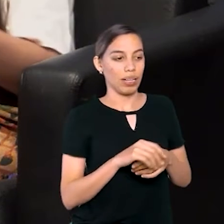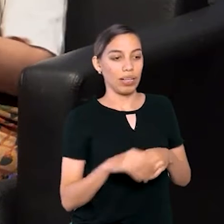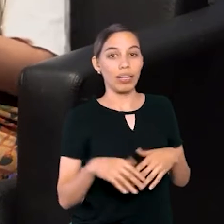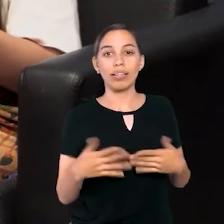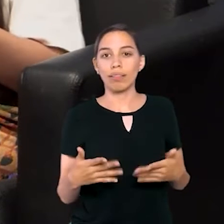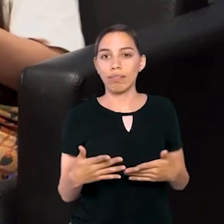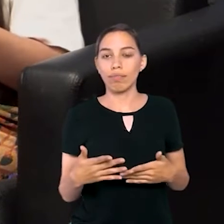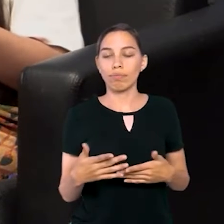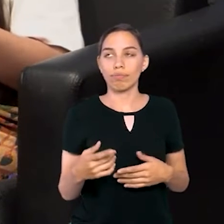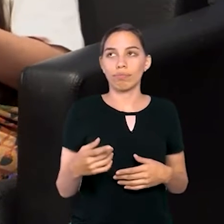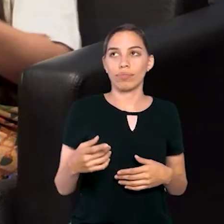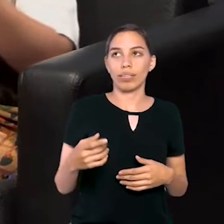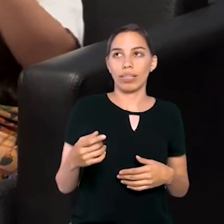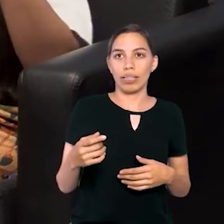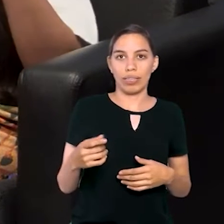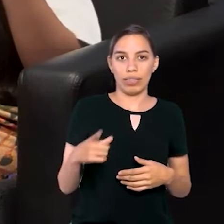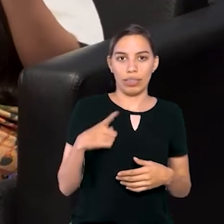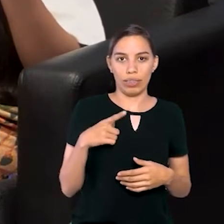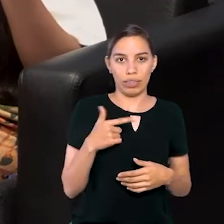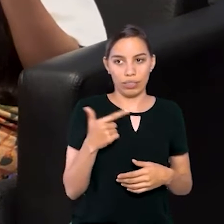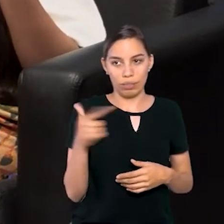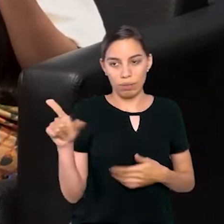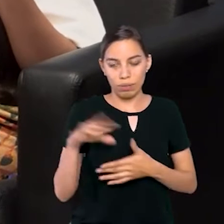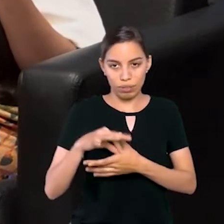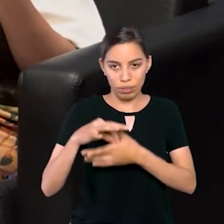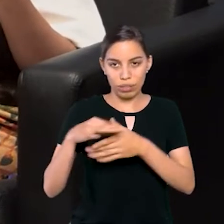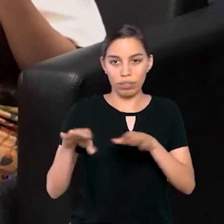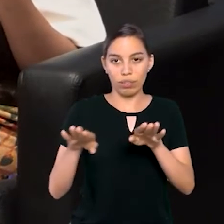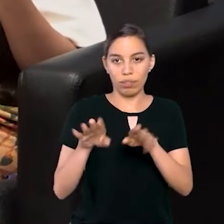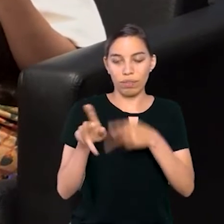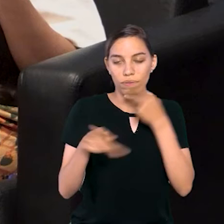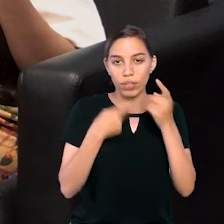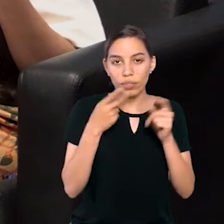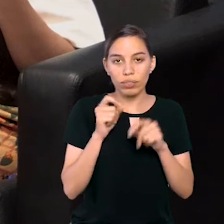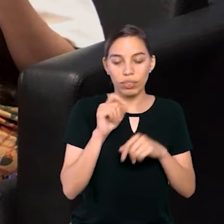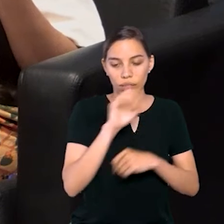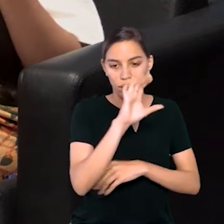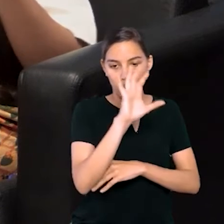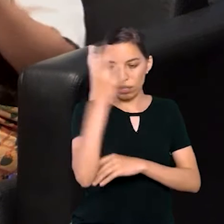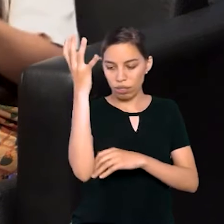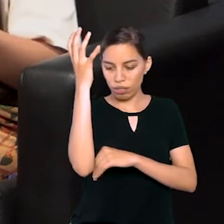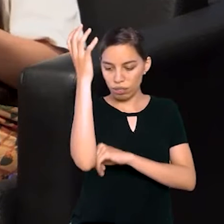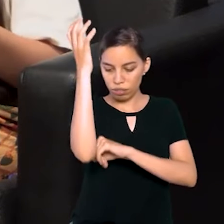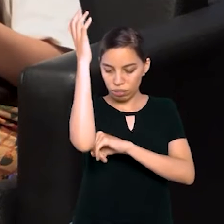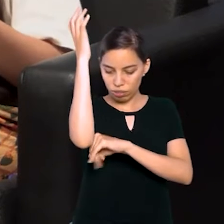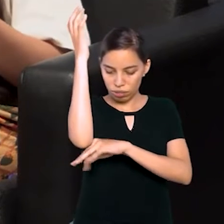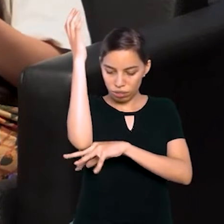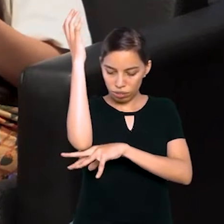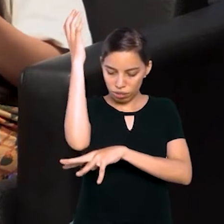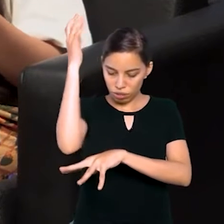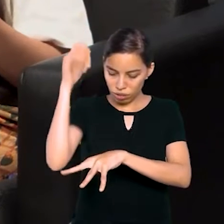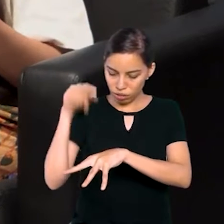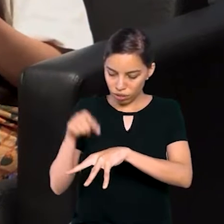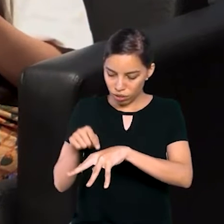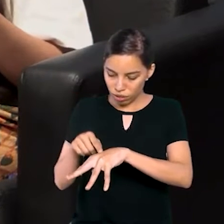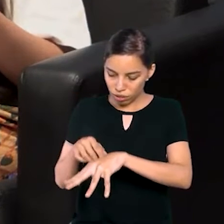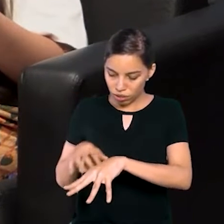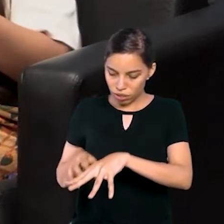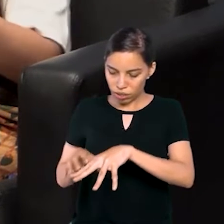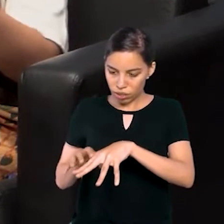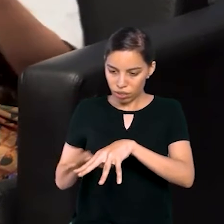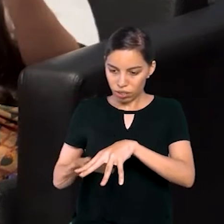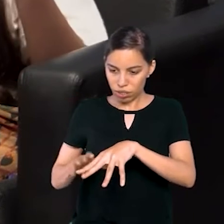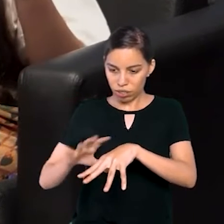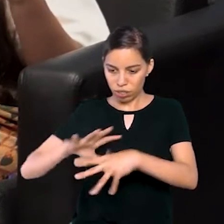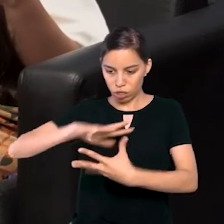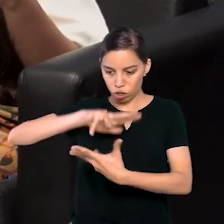são as raízes das árvores que sustentam o mundo. Então, eu penso que essas raízes também podem ser entendidas